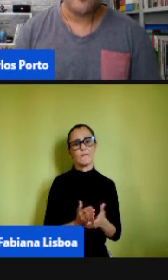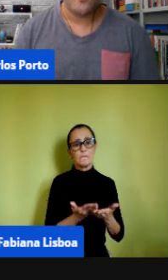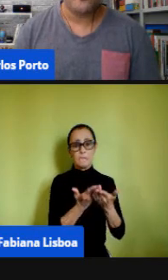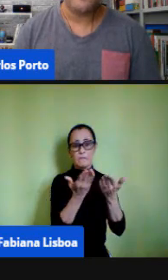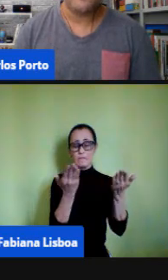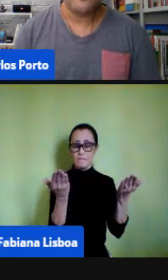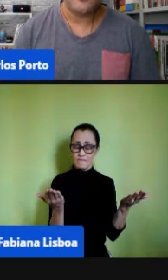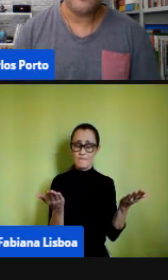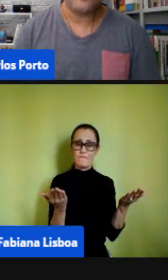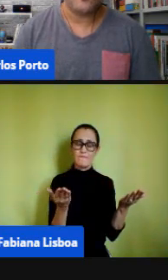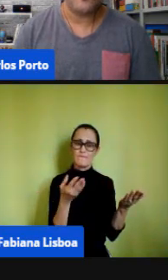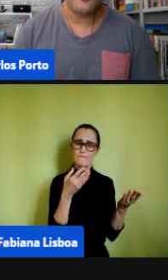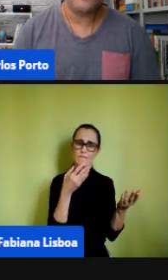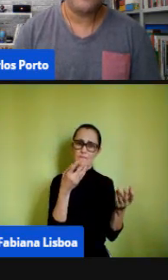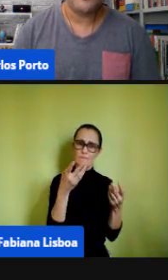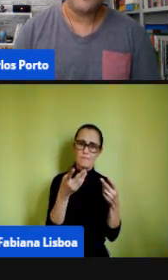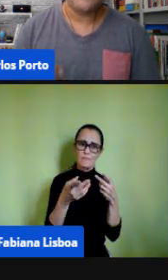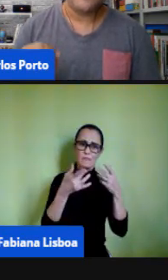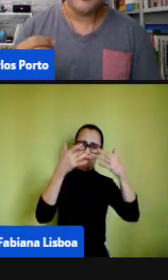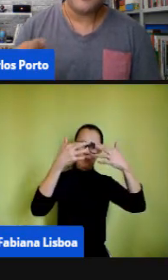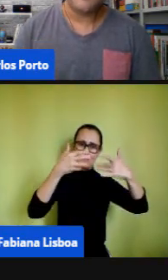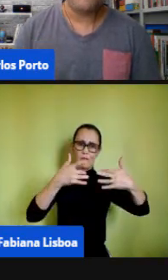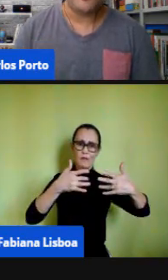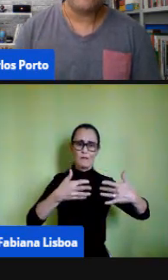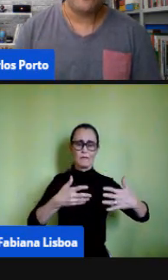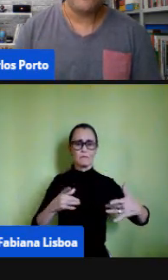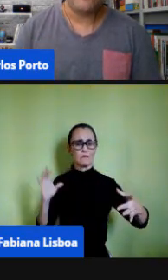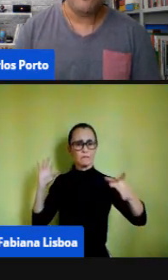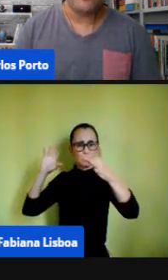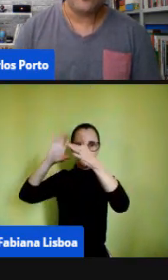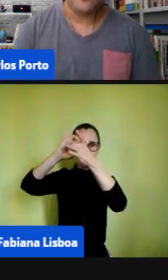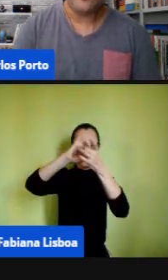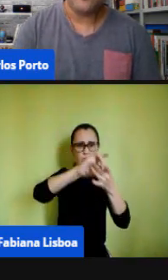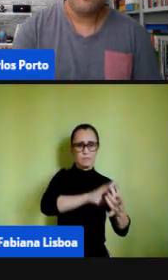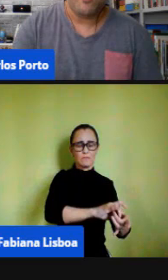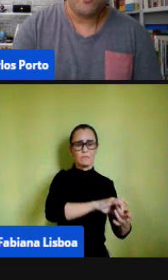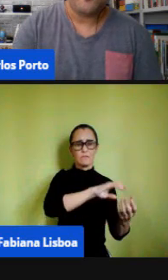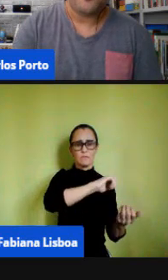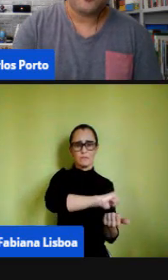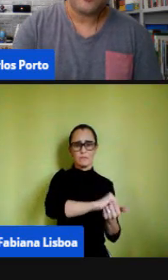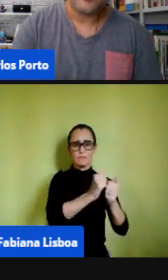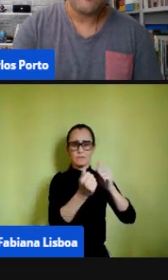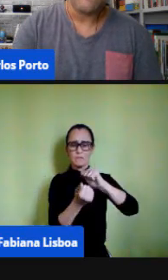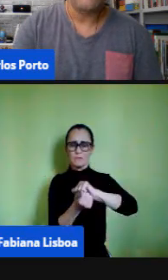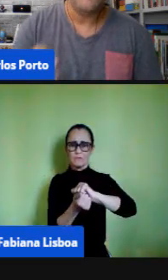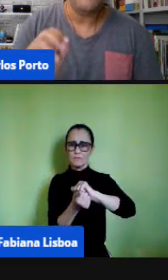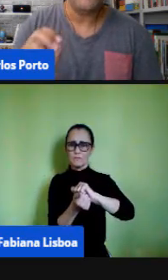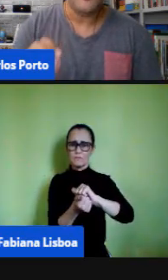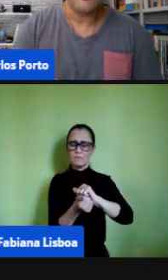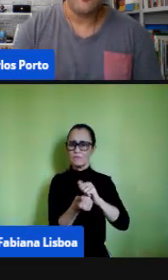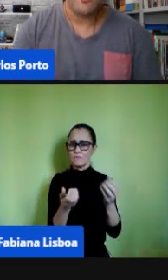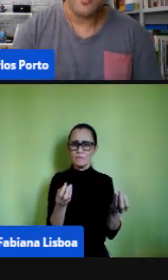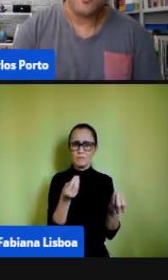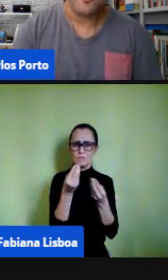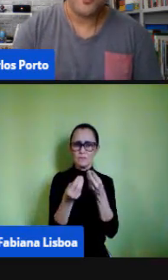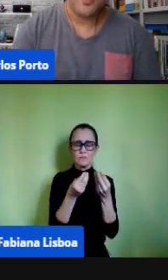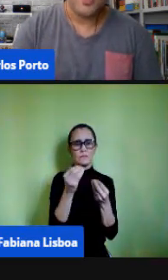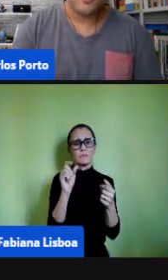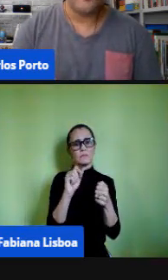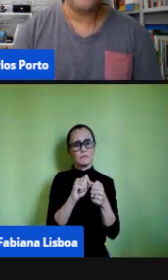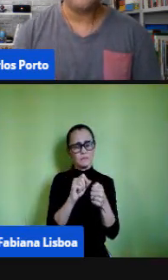né? Contextualizações, adaptações e dimensões. Bom, dentro dessa